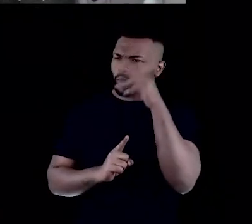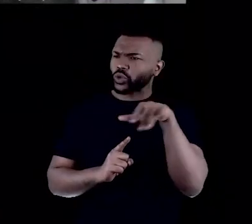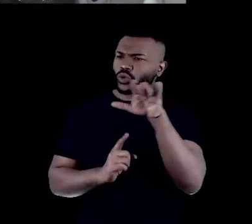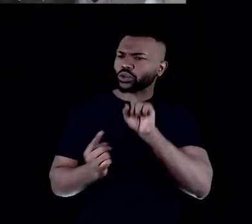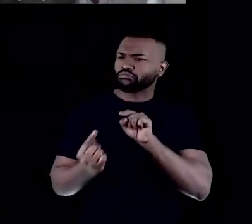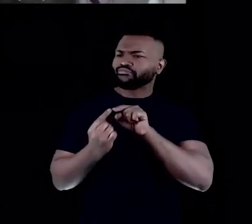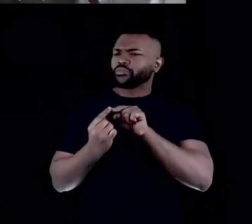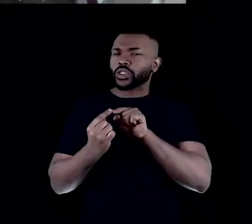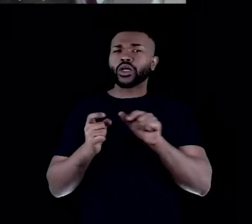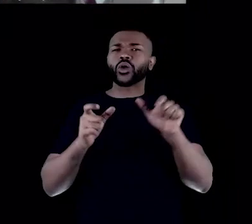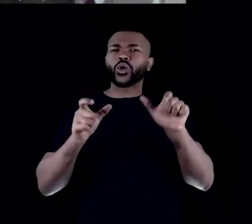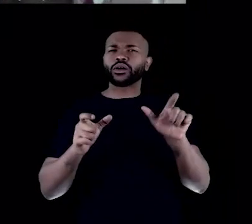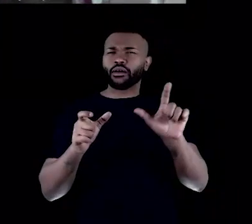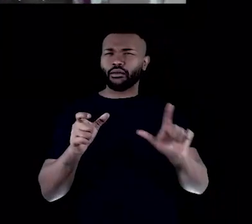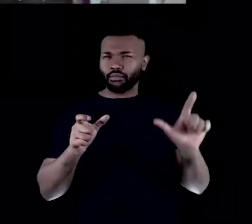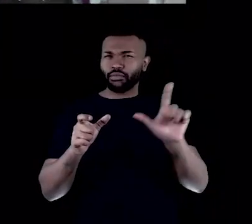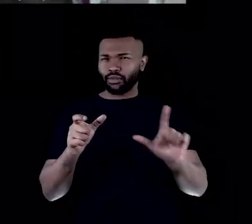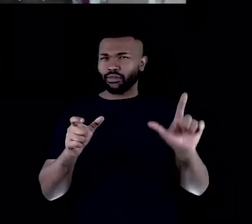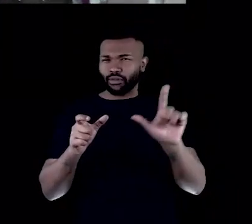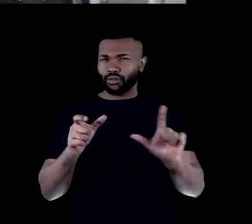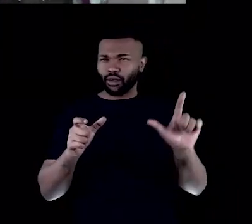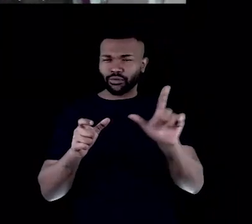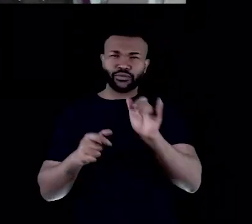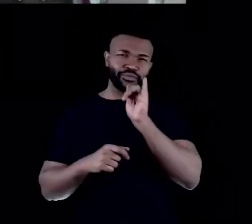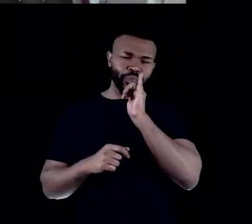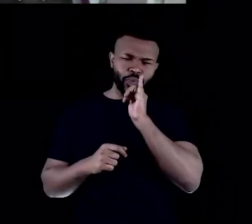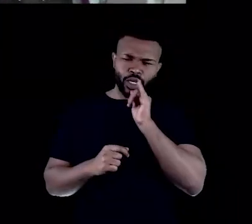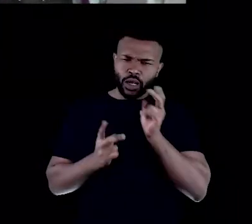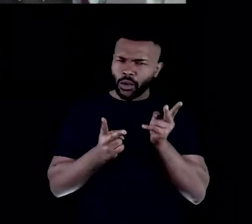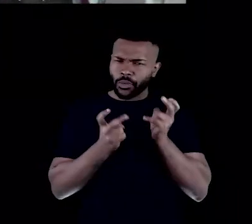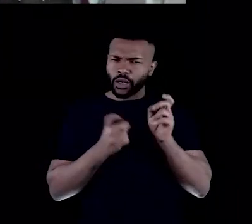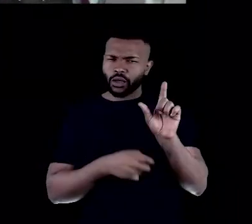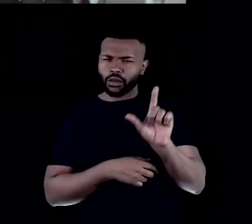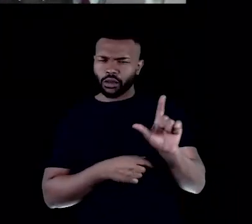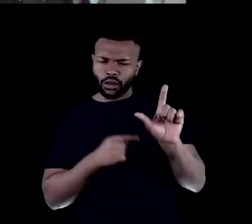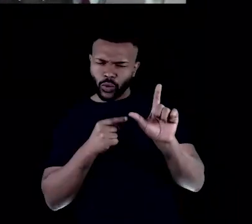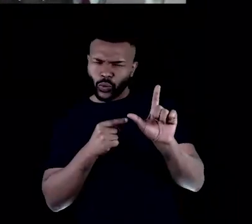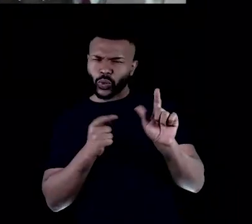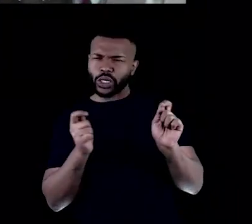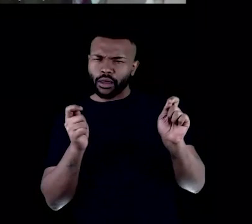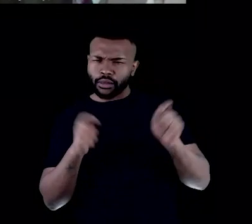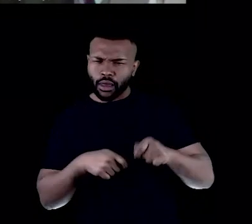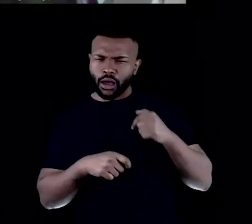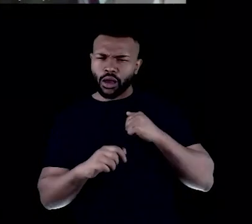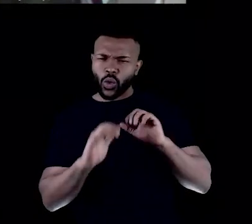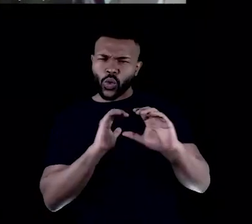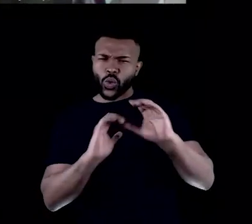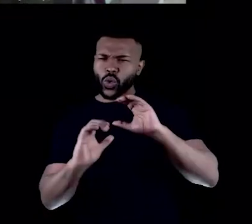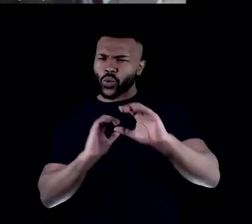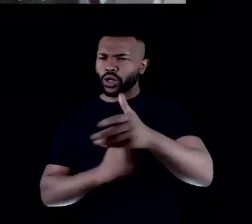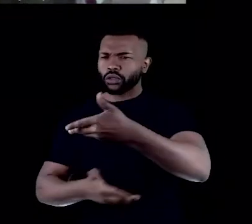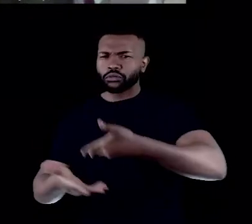com isso. Eu sinto que a literatura foi um lugar muito de realmente, assim, de você ver que era possível você